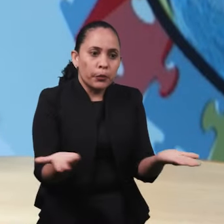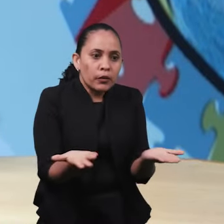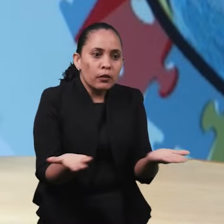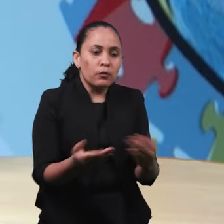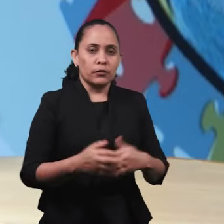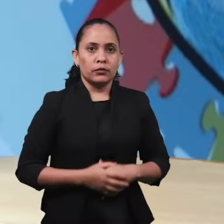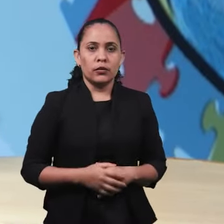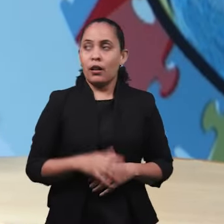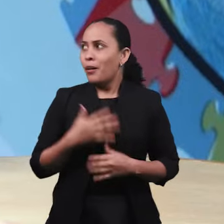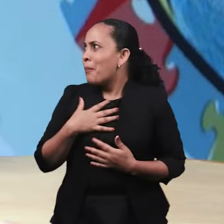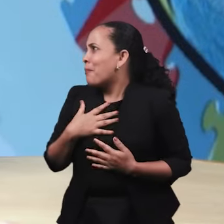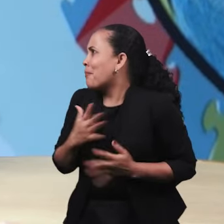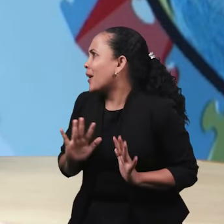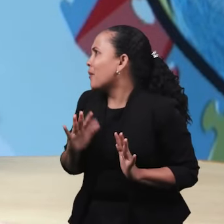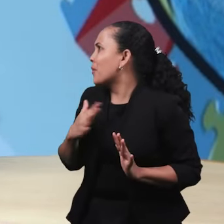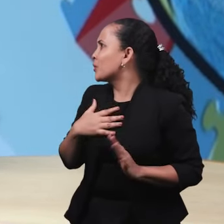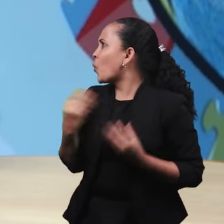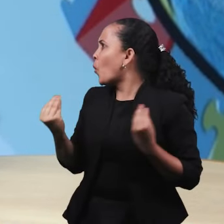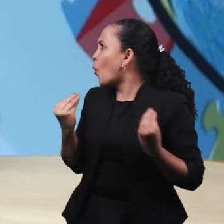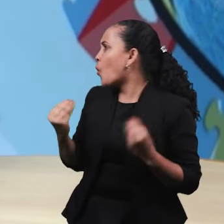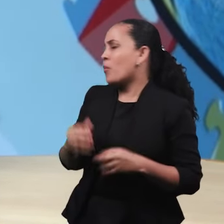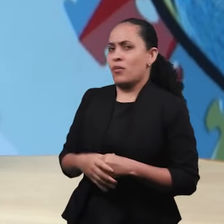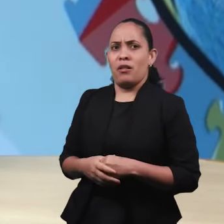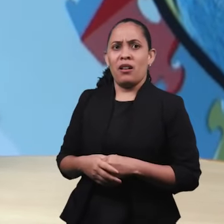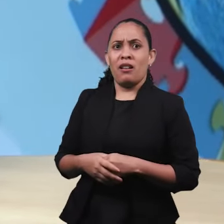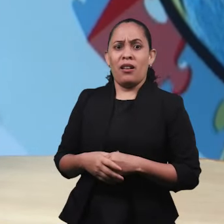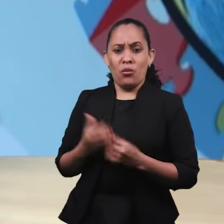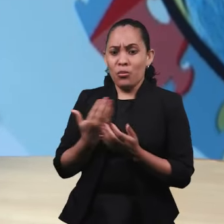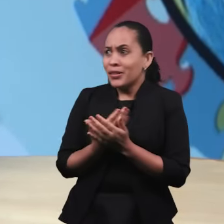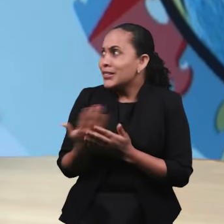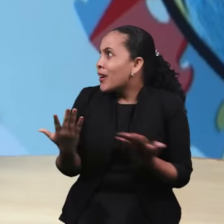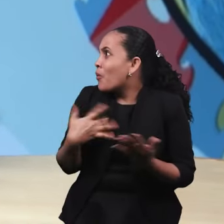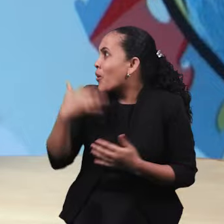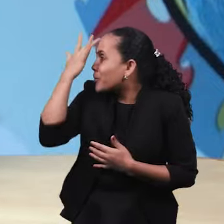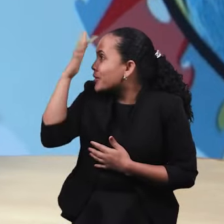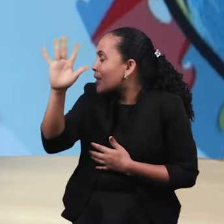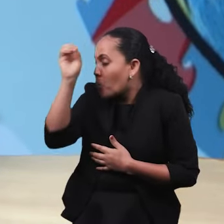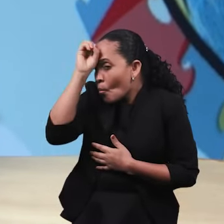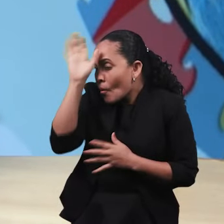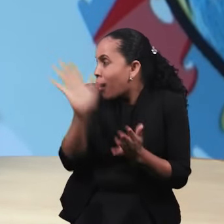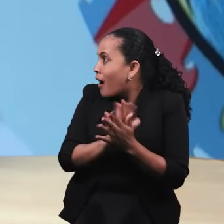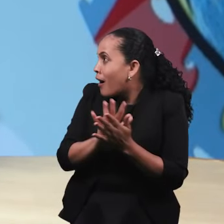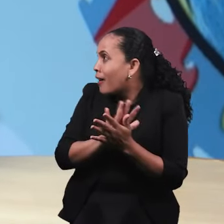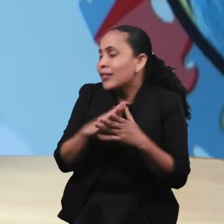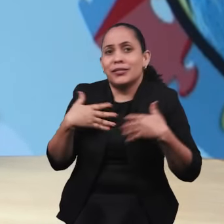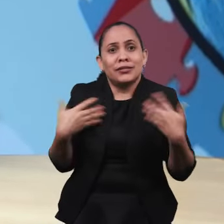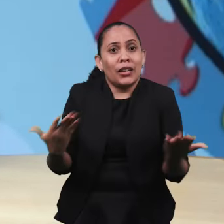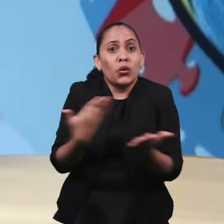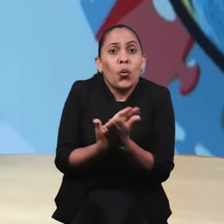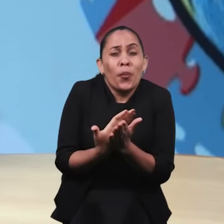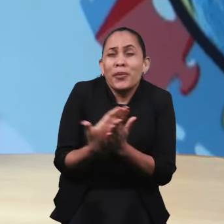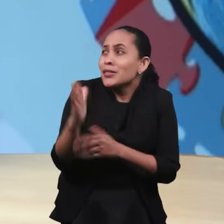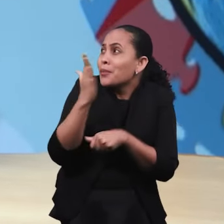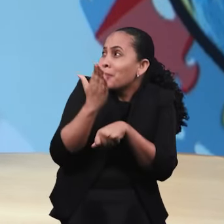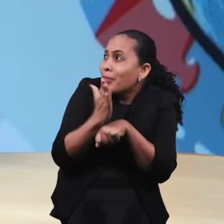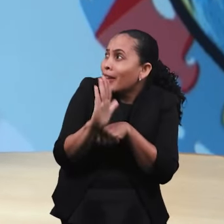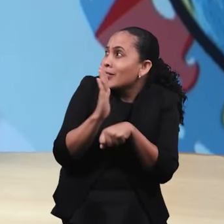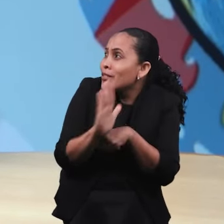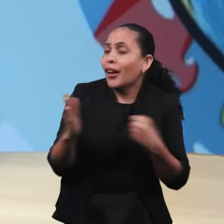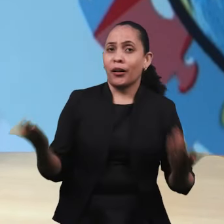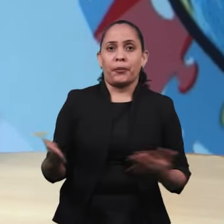hoje. E ela disse, mas pastor, como? Eu estou no meio da oficina, não sei quase nada praticamente, estamos começando a